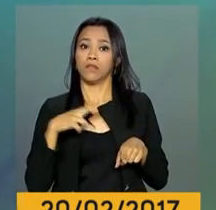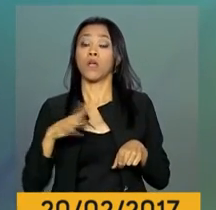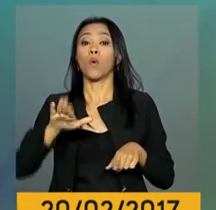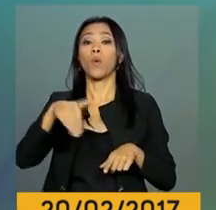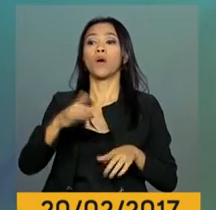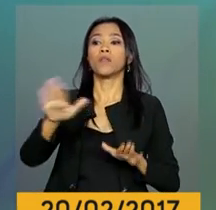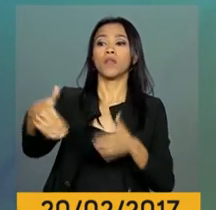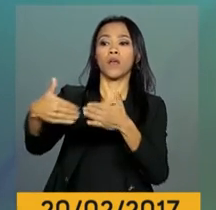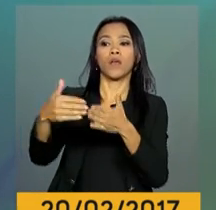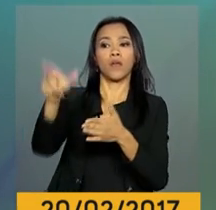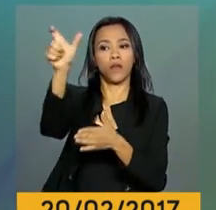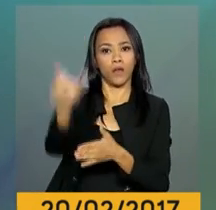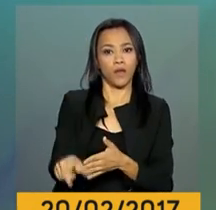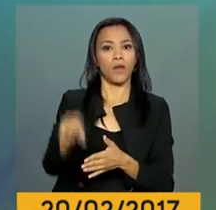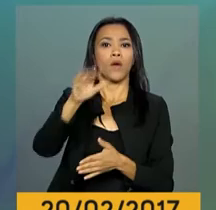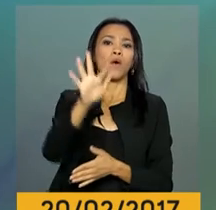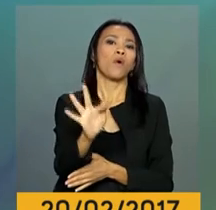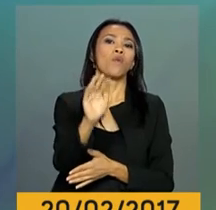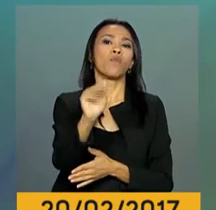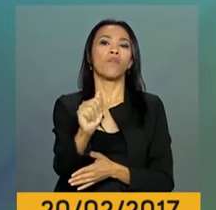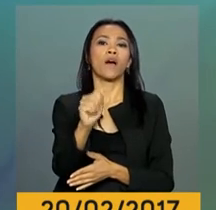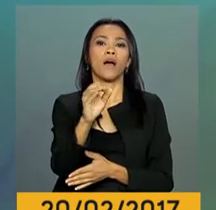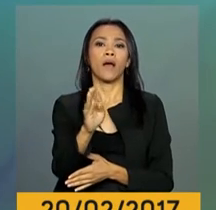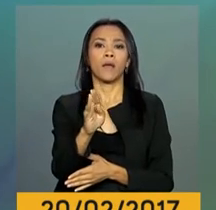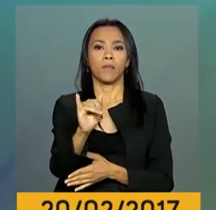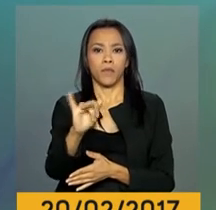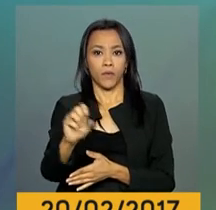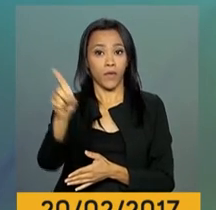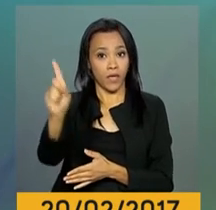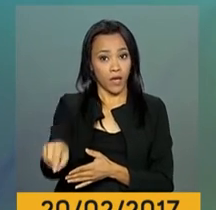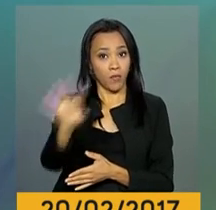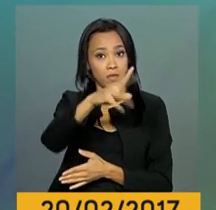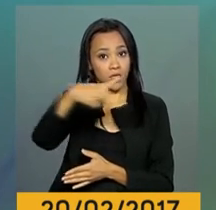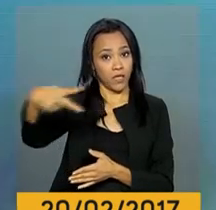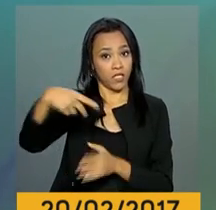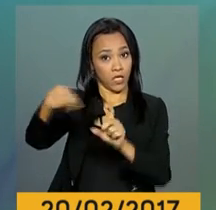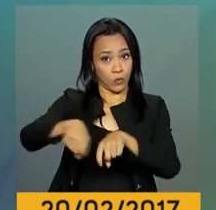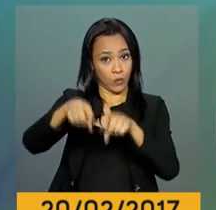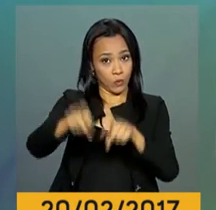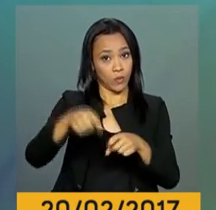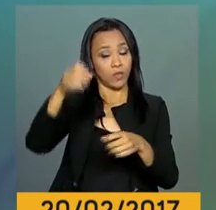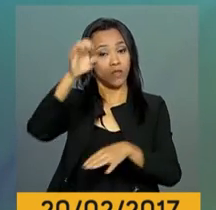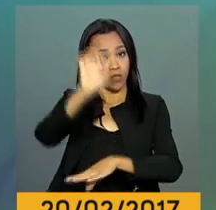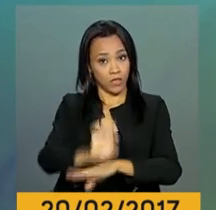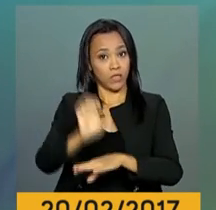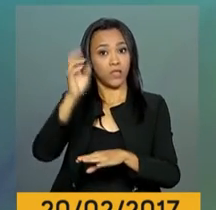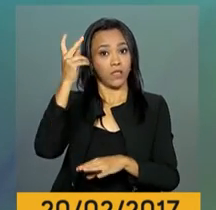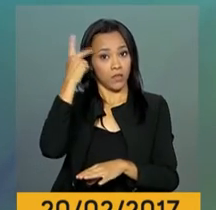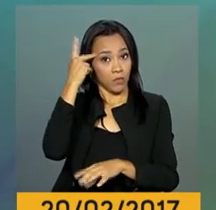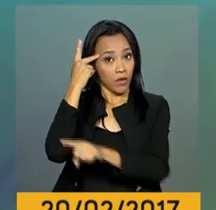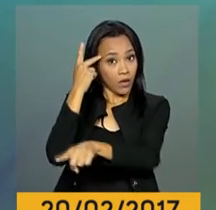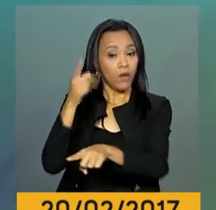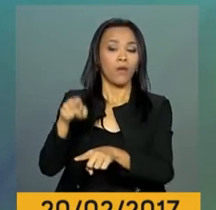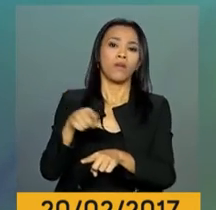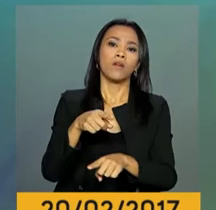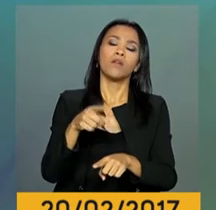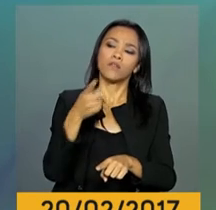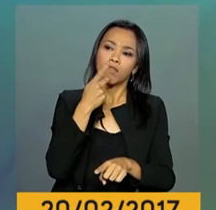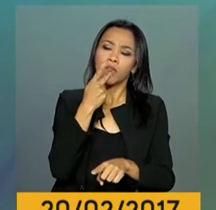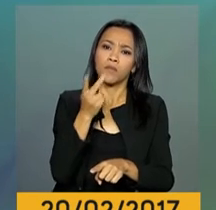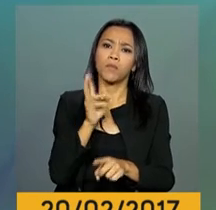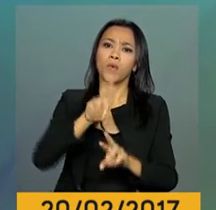Meirelles, presidente da Federação da Agricultura e Pecuária do Estado de São Paulo, eu estou também revelando exatamente esta